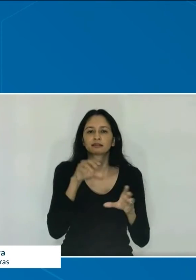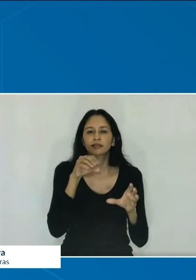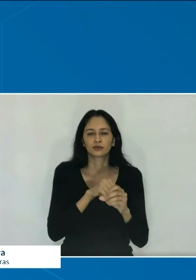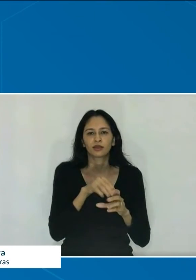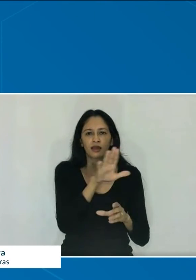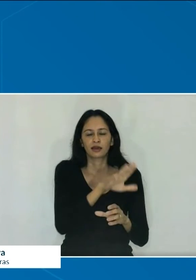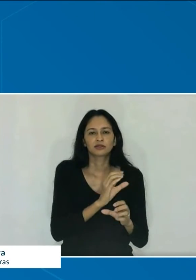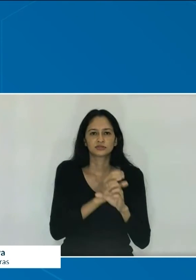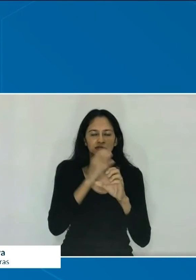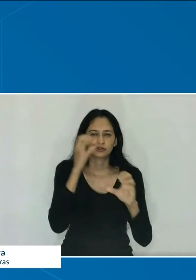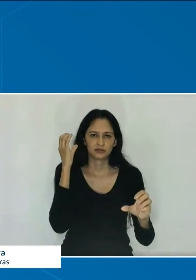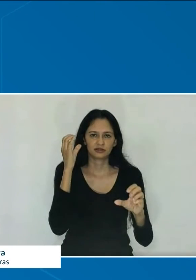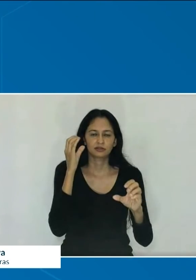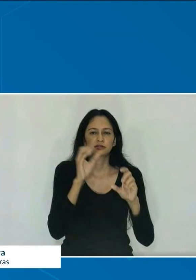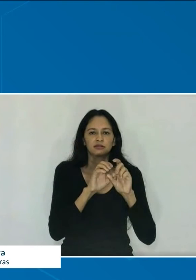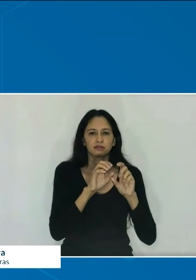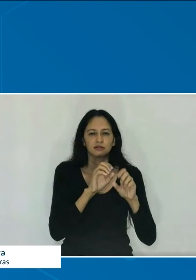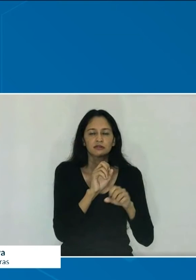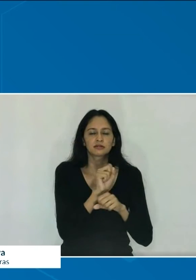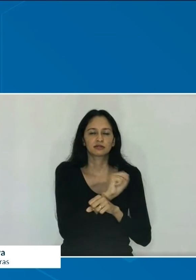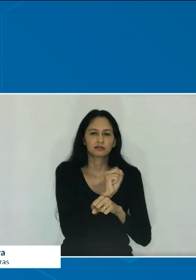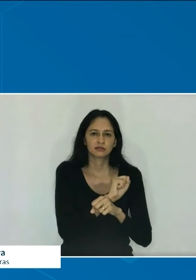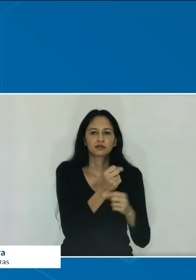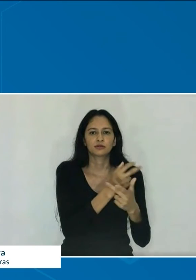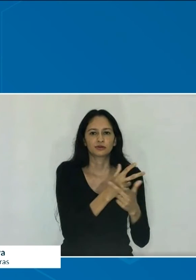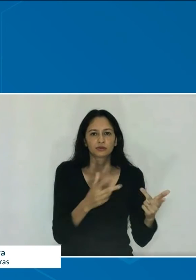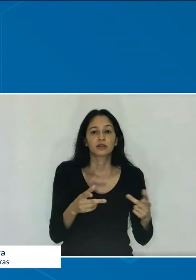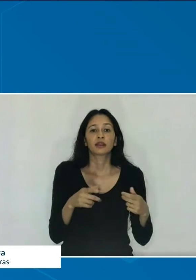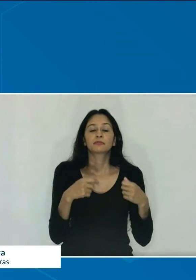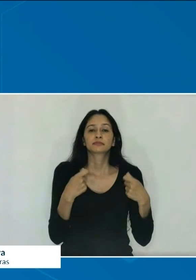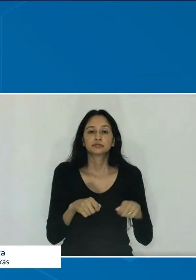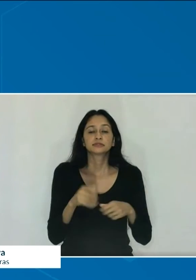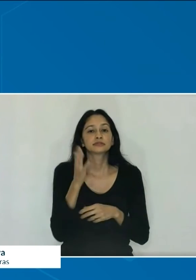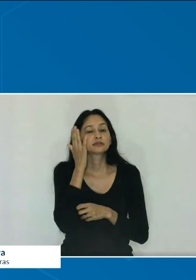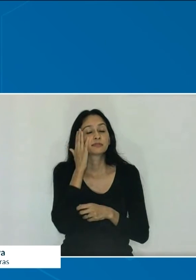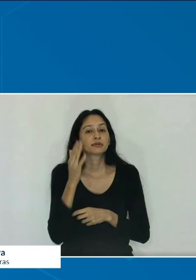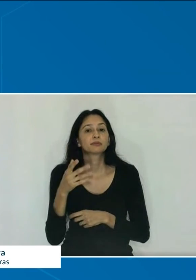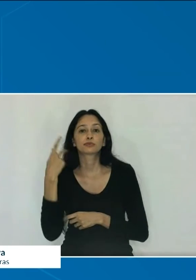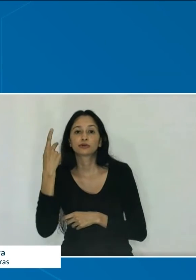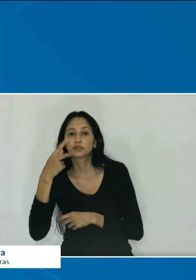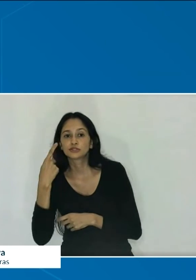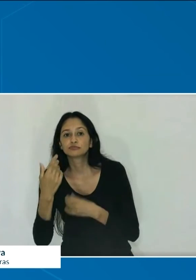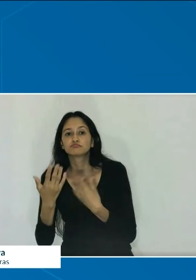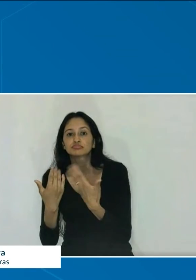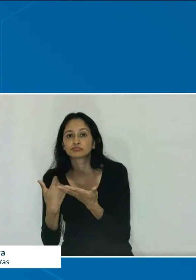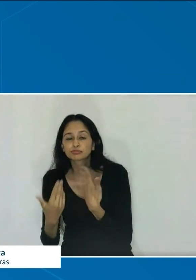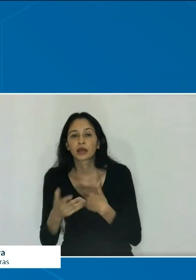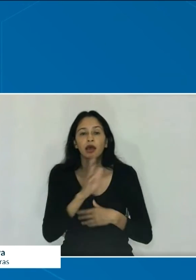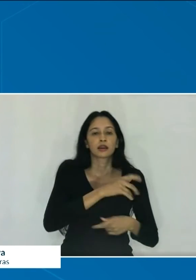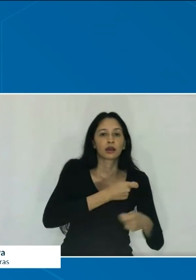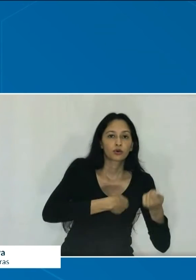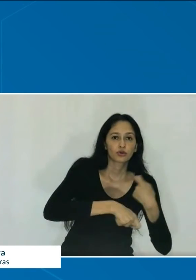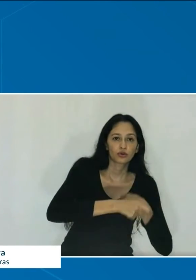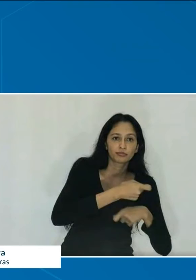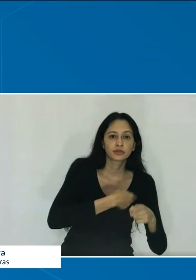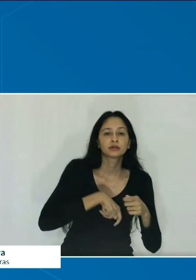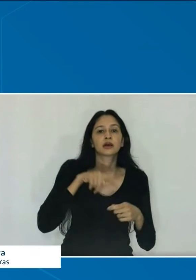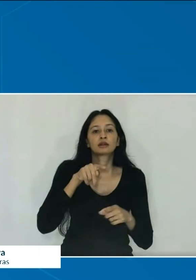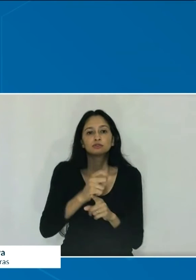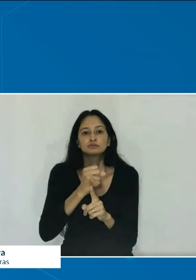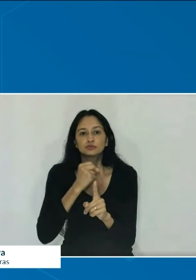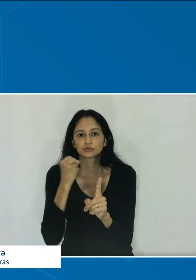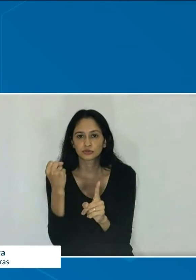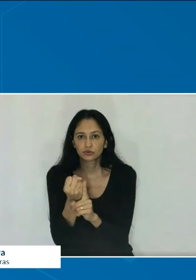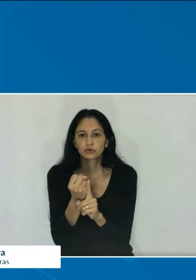ter que falar muitas linguagens, porque ele vai ter que saber lidar com político, vai ter que saber lidar com economista, com sociólogo,